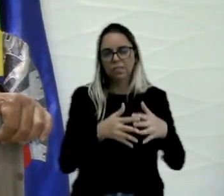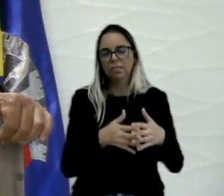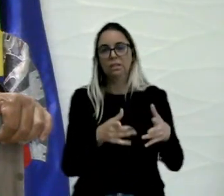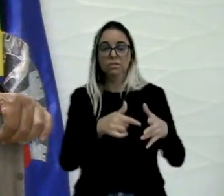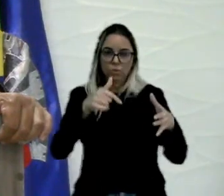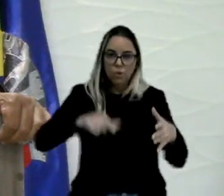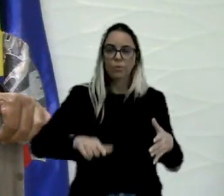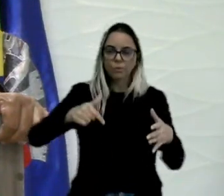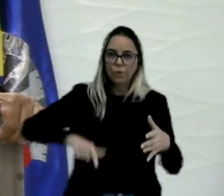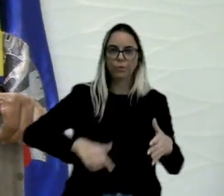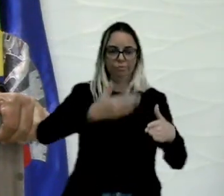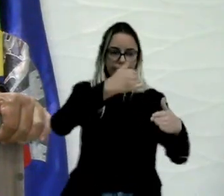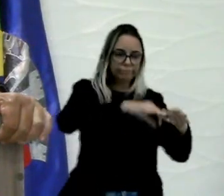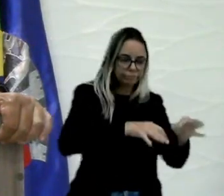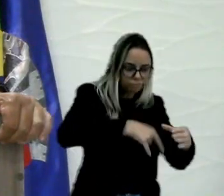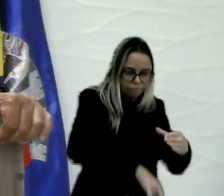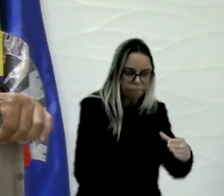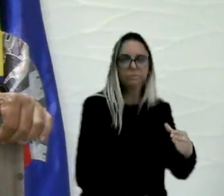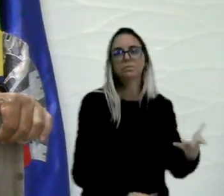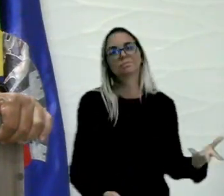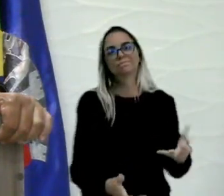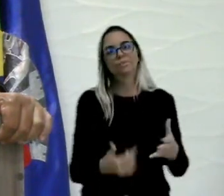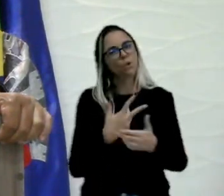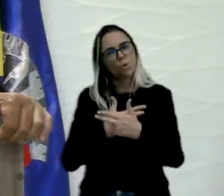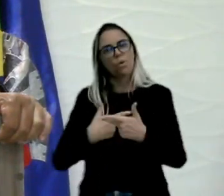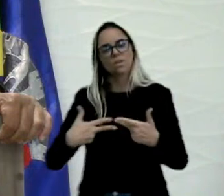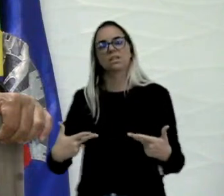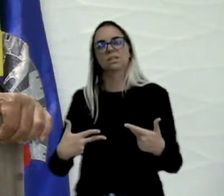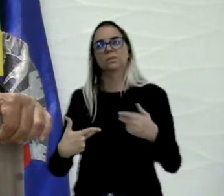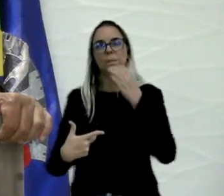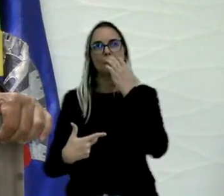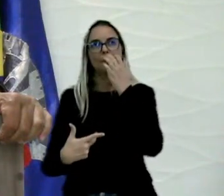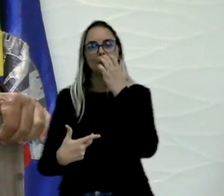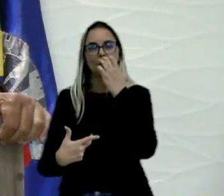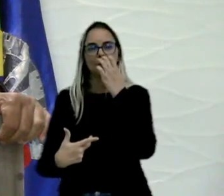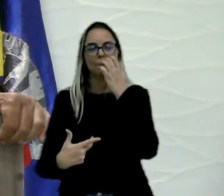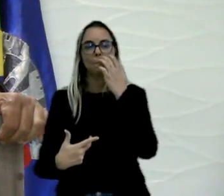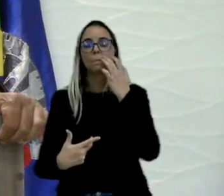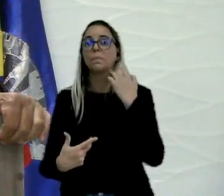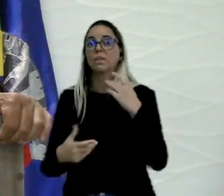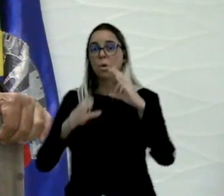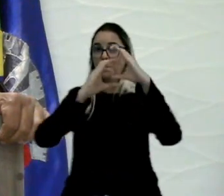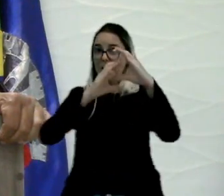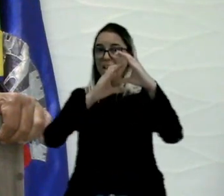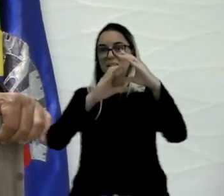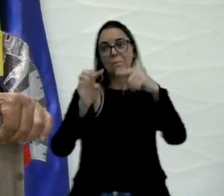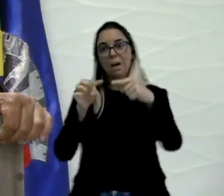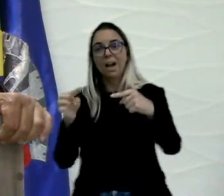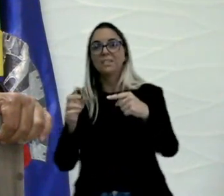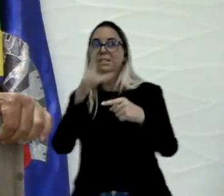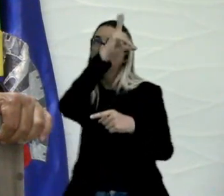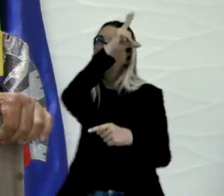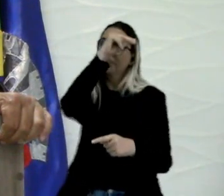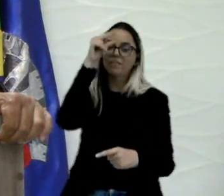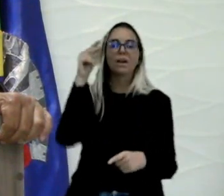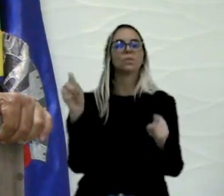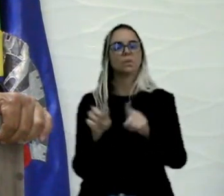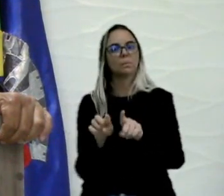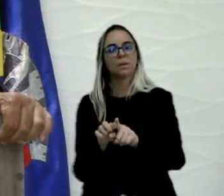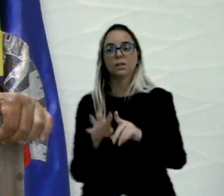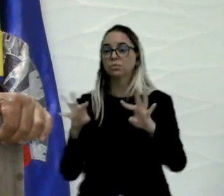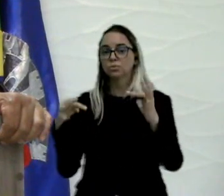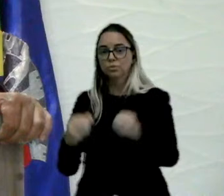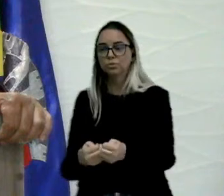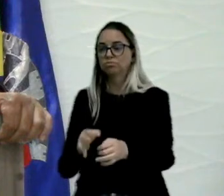novo aí tem umas coisas que é qu as coma Mas tem uma tem que ser com o prefeito da cidade que ele tem que fazer tudo arrumar